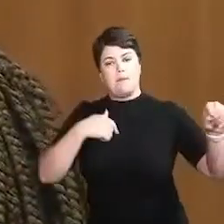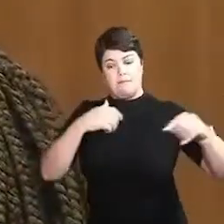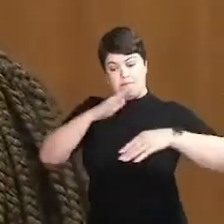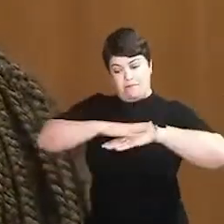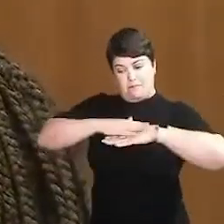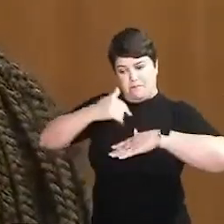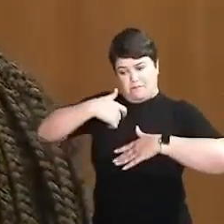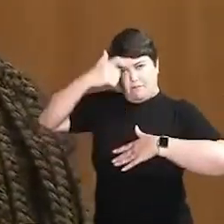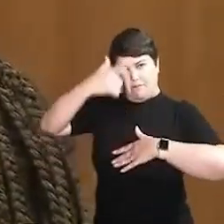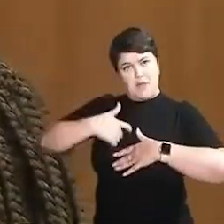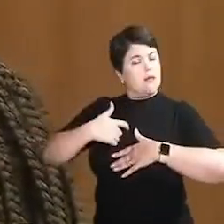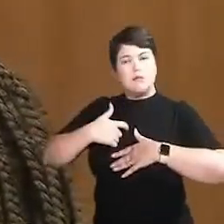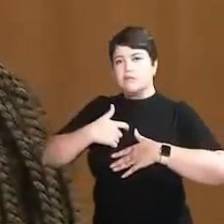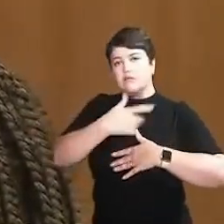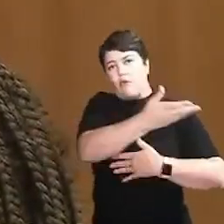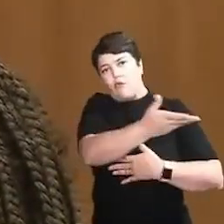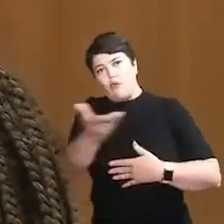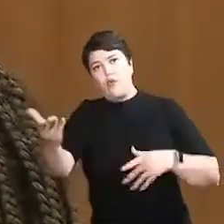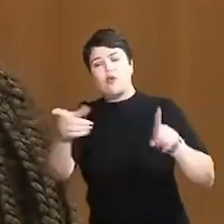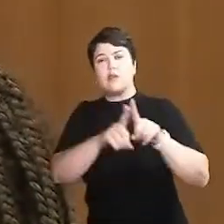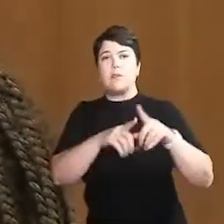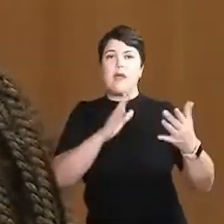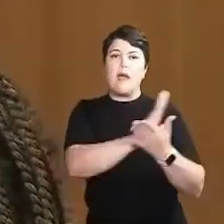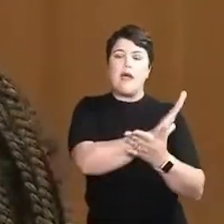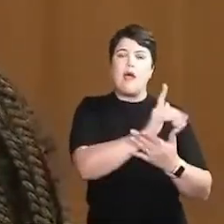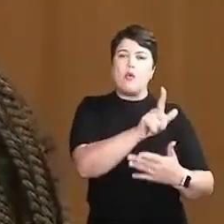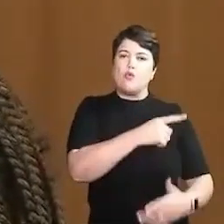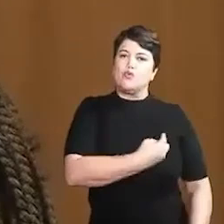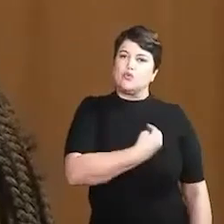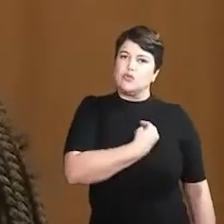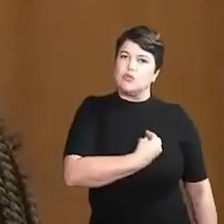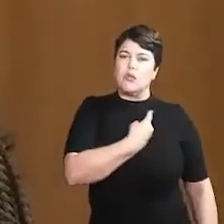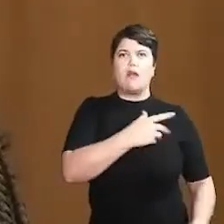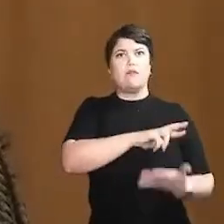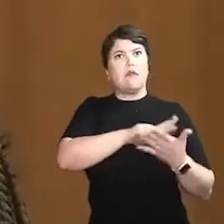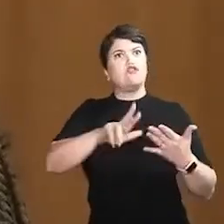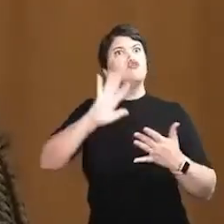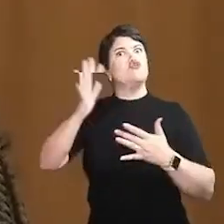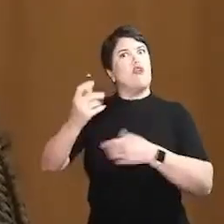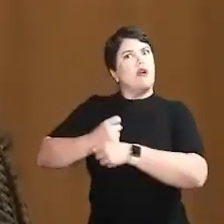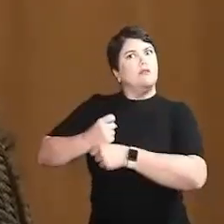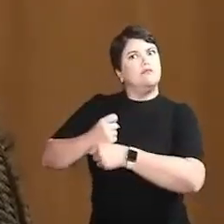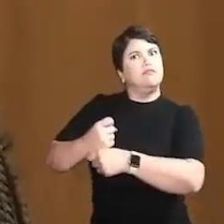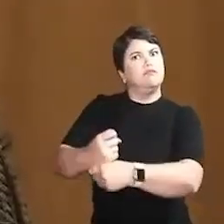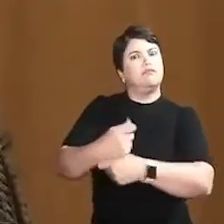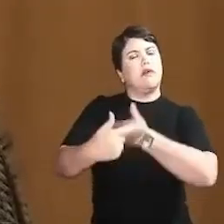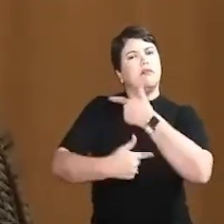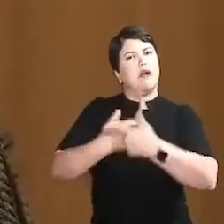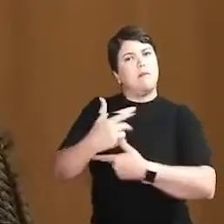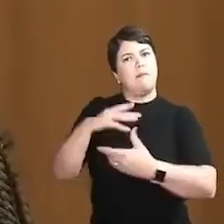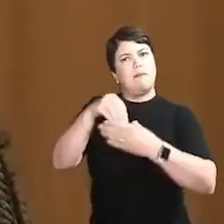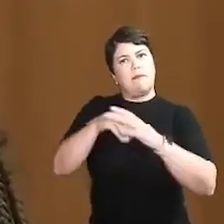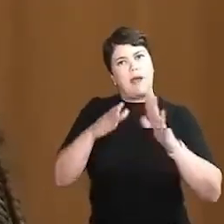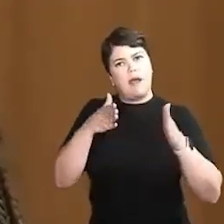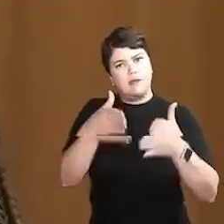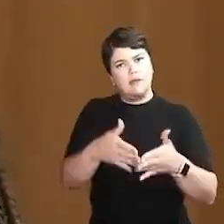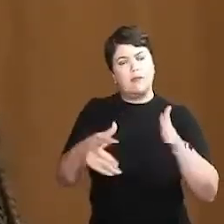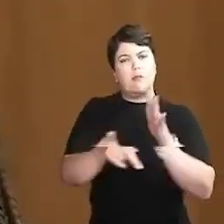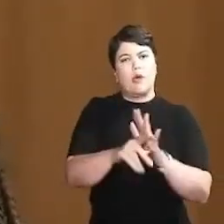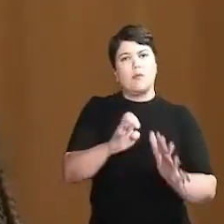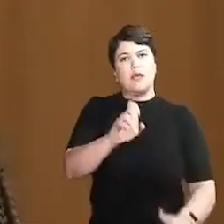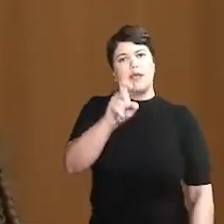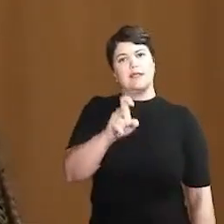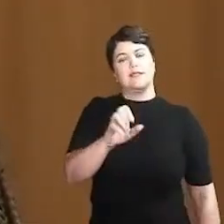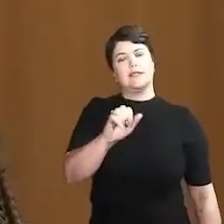exatamente mas de todas as senhoras e senhores alguns aqui com várias décadas dedicadas à execução penal no